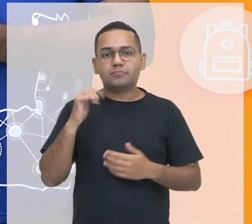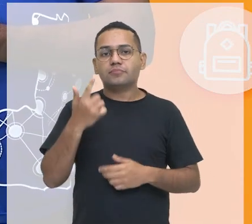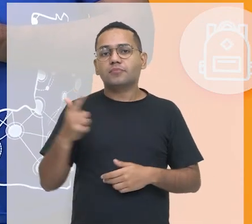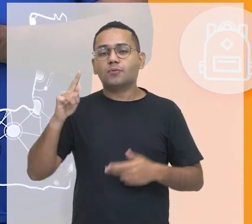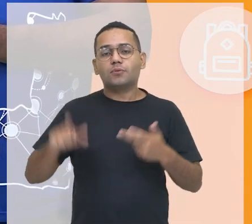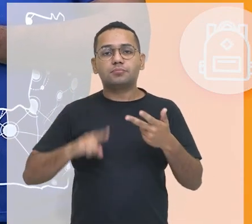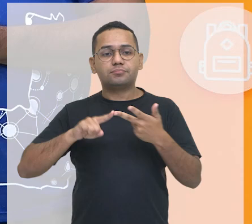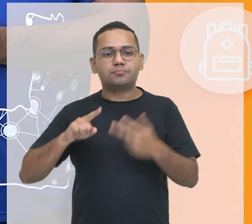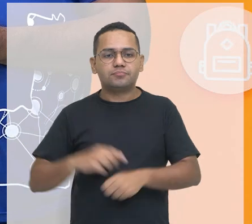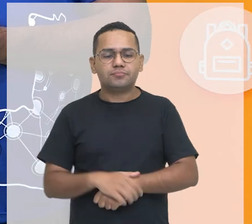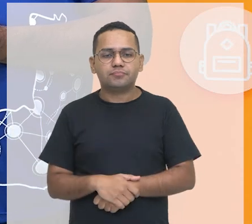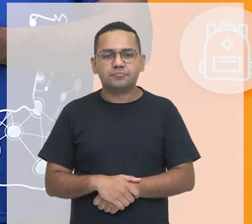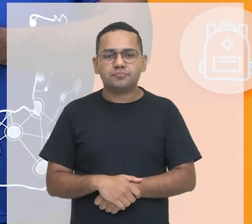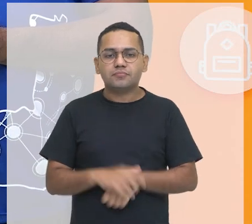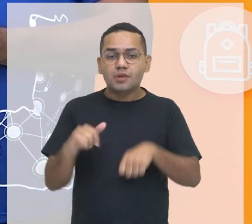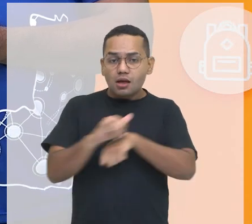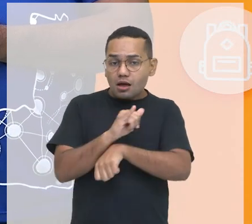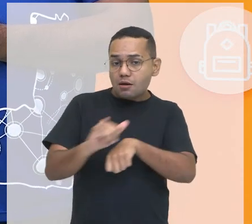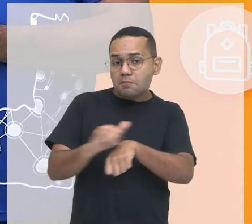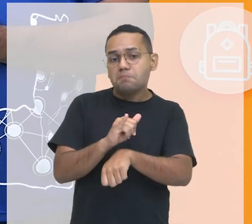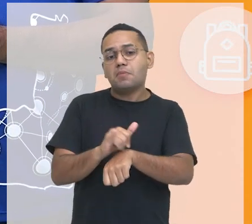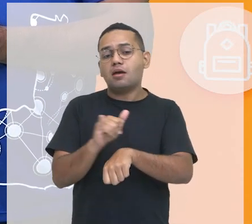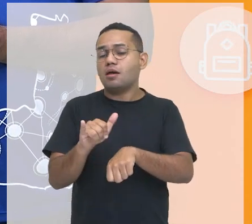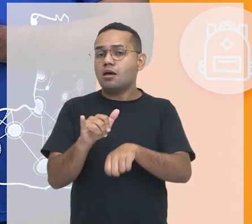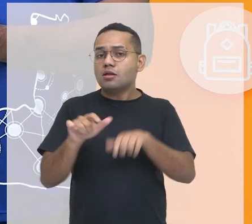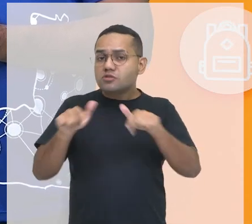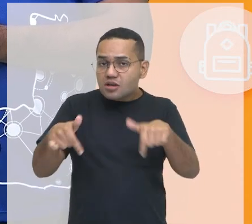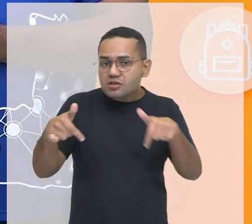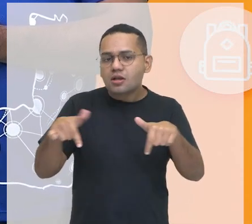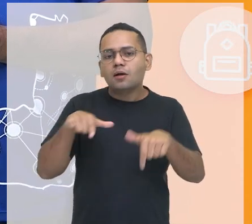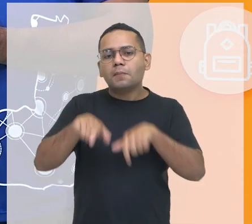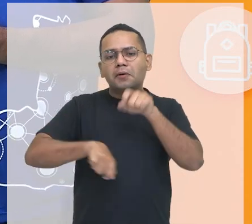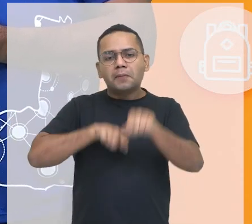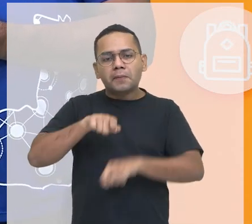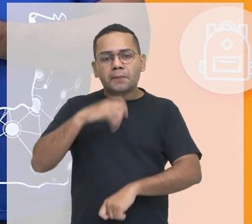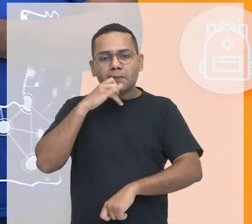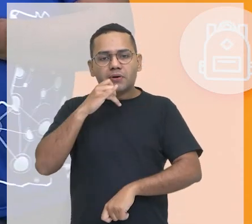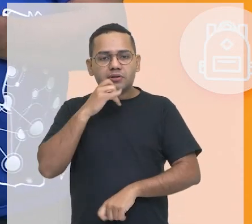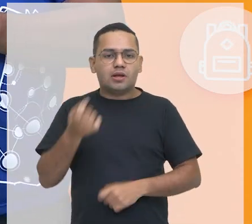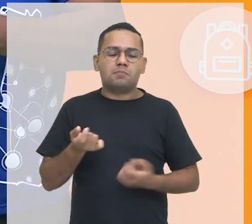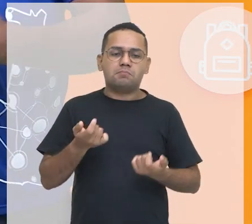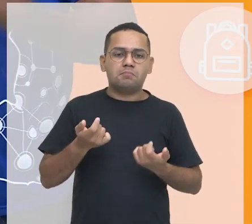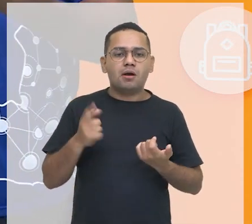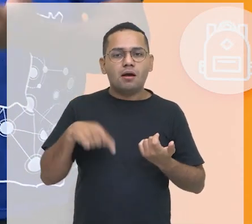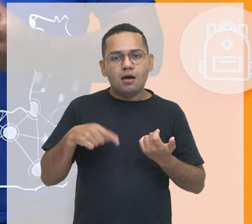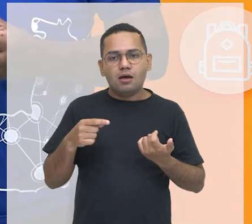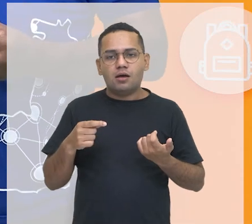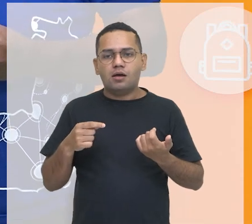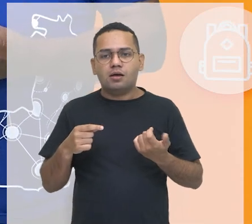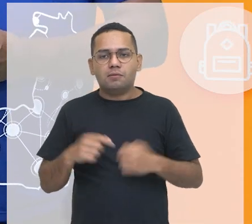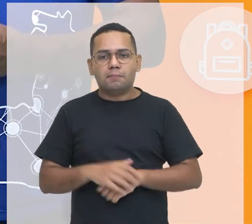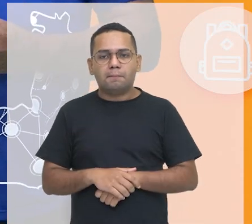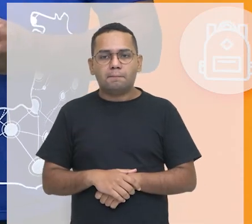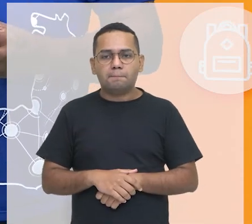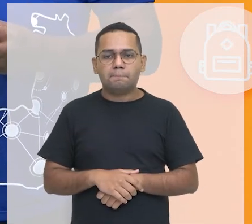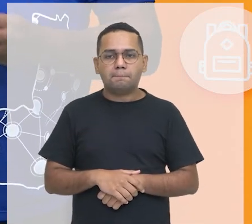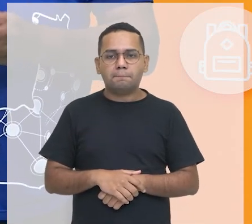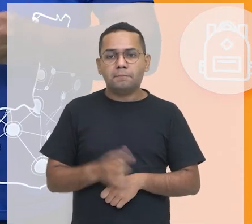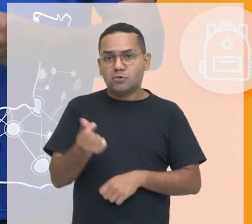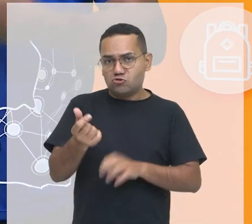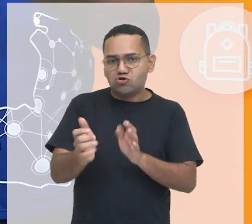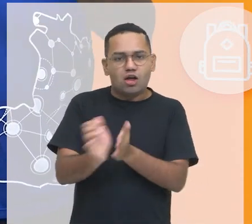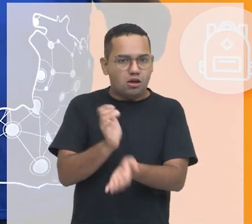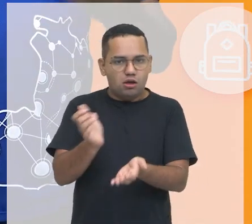Recursos para a mobilização pode facilitar a organização e a participação ativa. Então, buscar recursos, né?